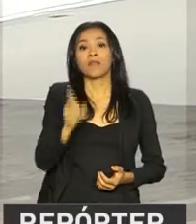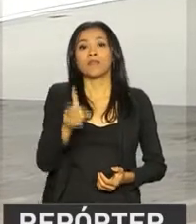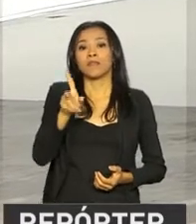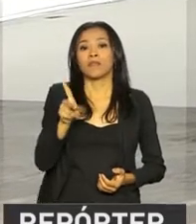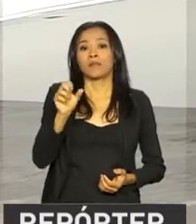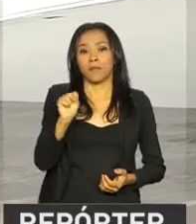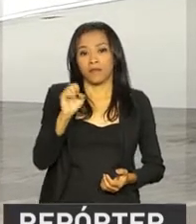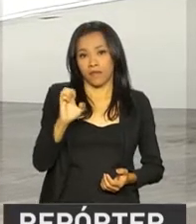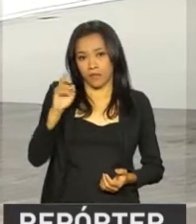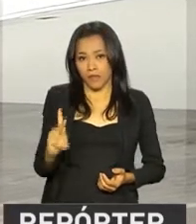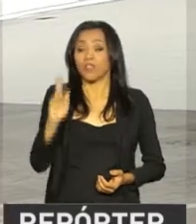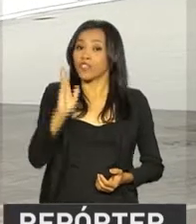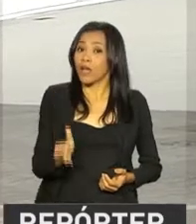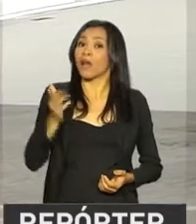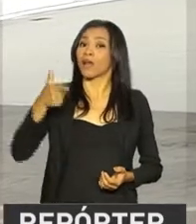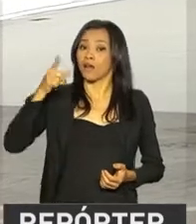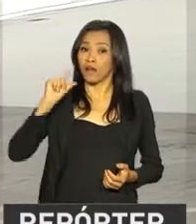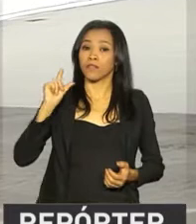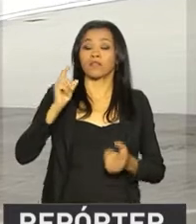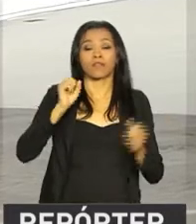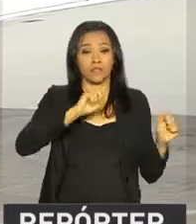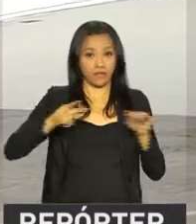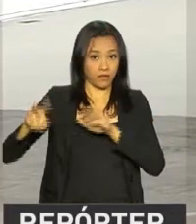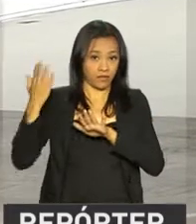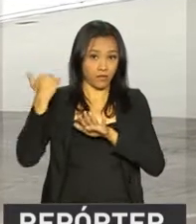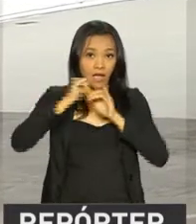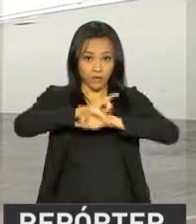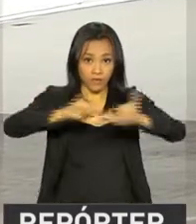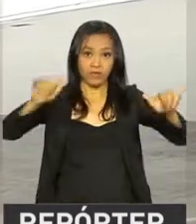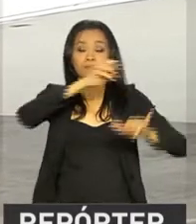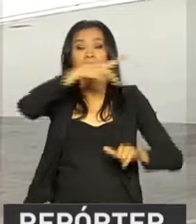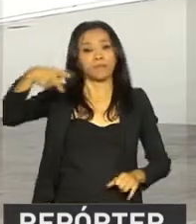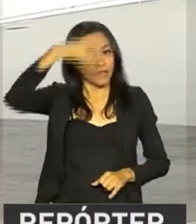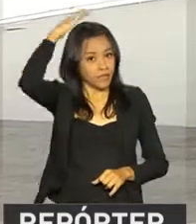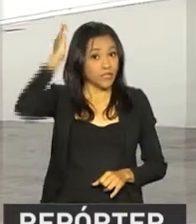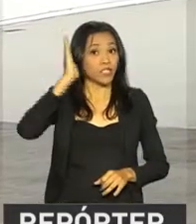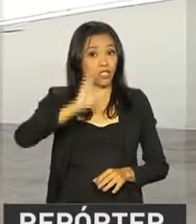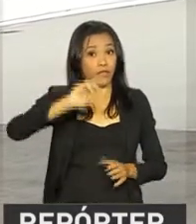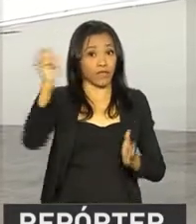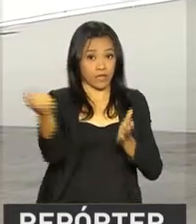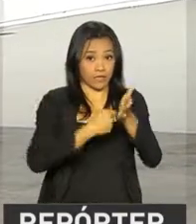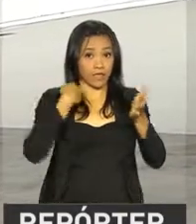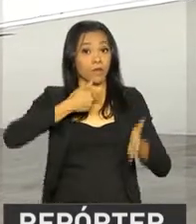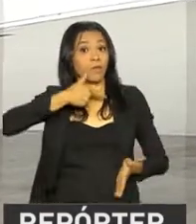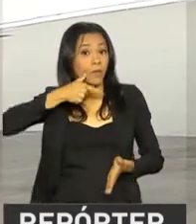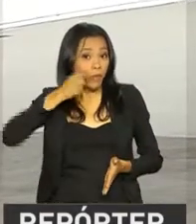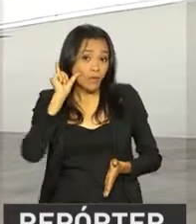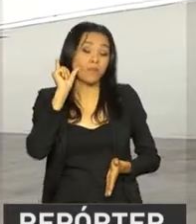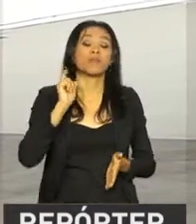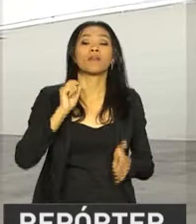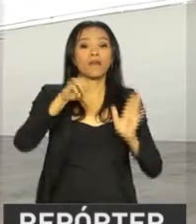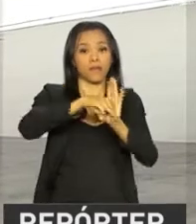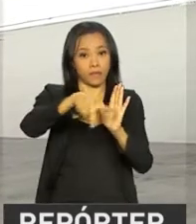havia sido anunciado pelo presidente Michel Temer na semana passada e foi assinado por ele ontem. Essa